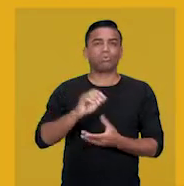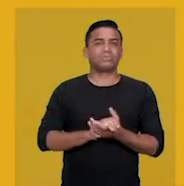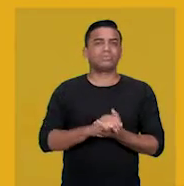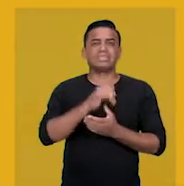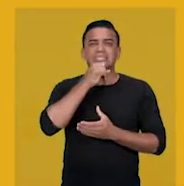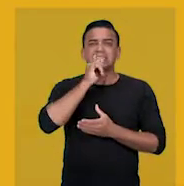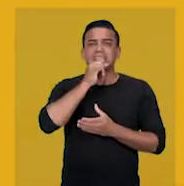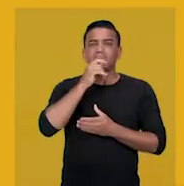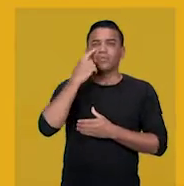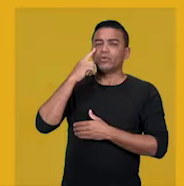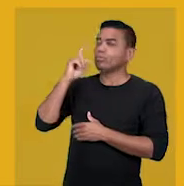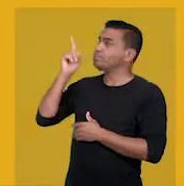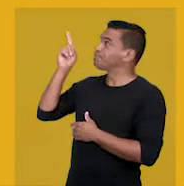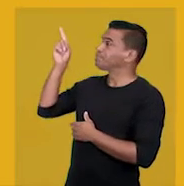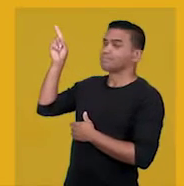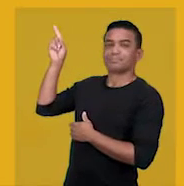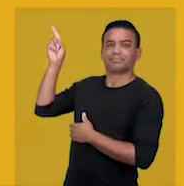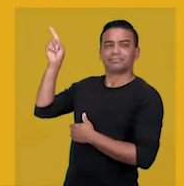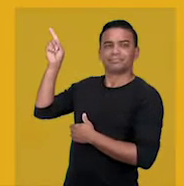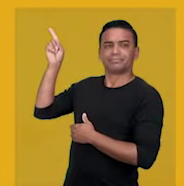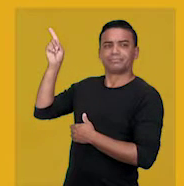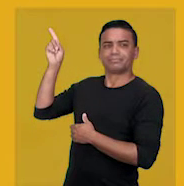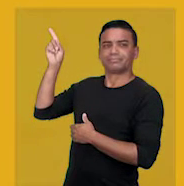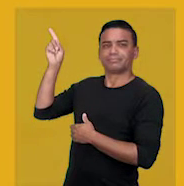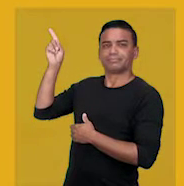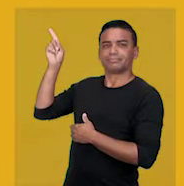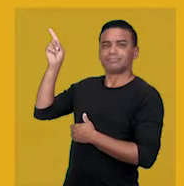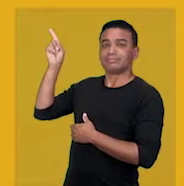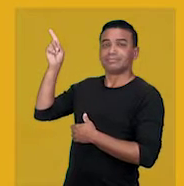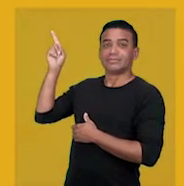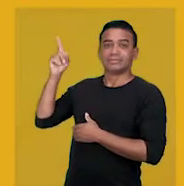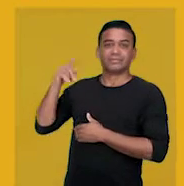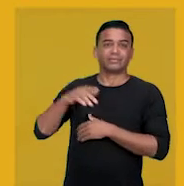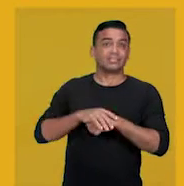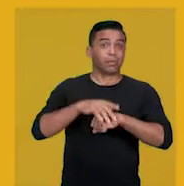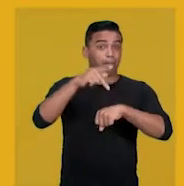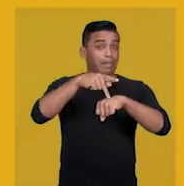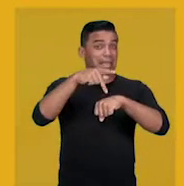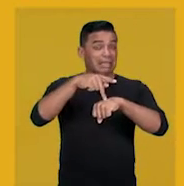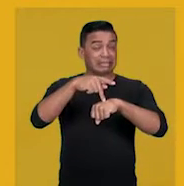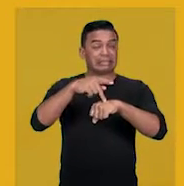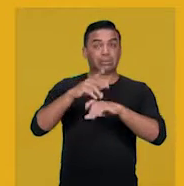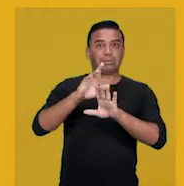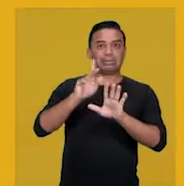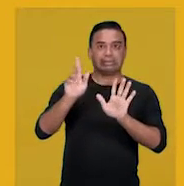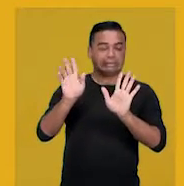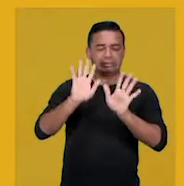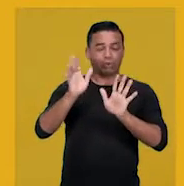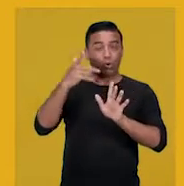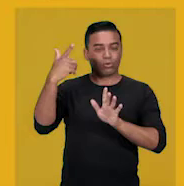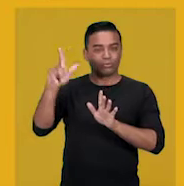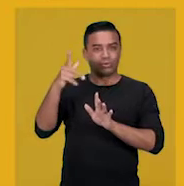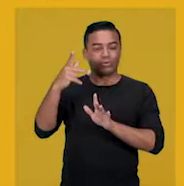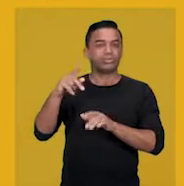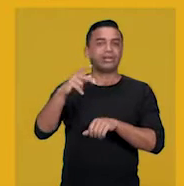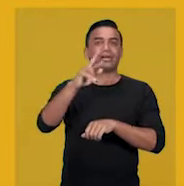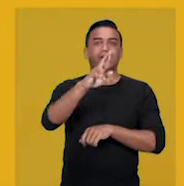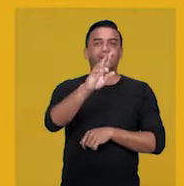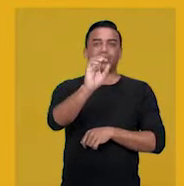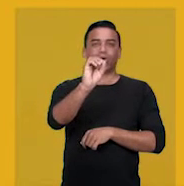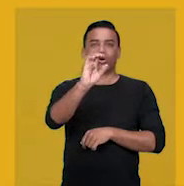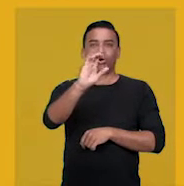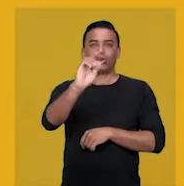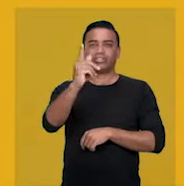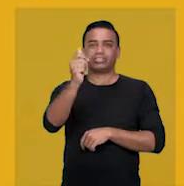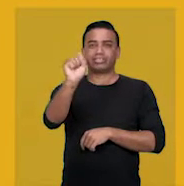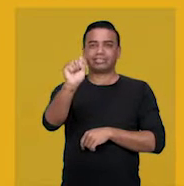uma pedra, ou verdade, se eu falar pedra, os geólogos, nosso Deus, sobre rochas ou então debaixo do